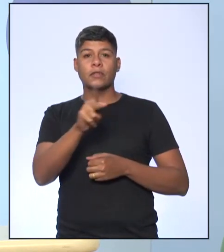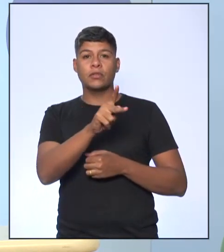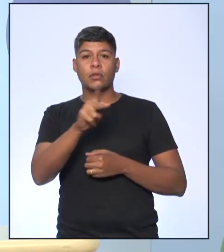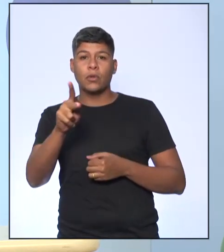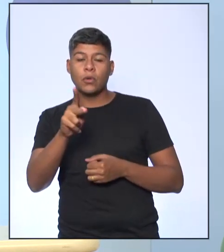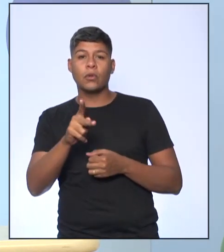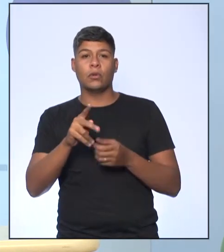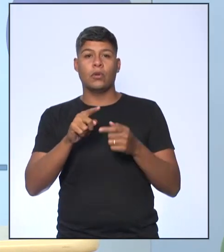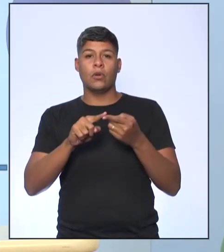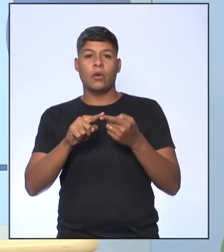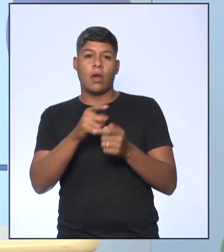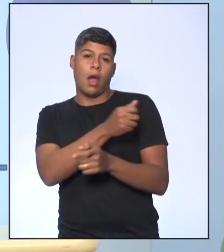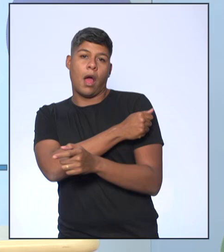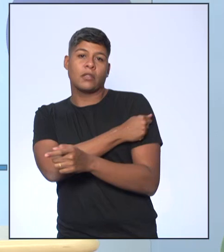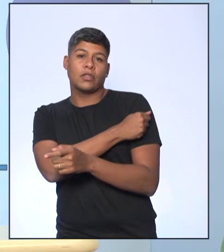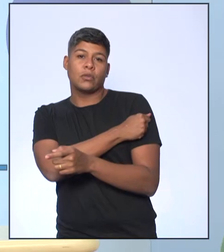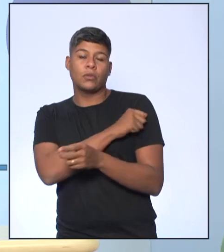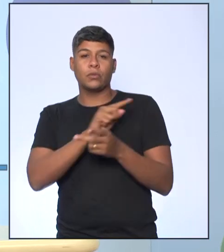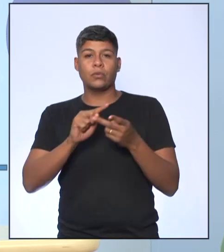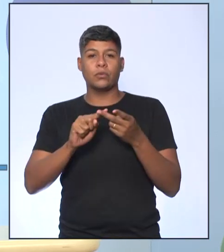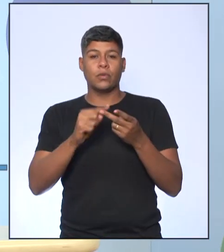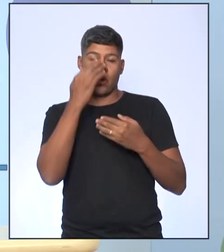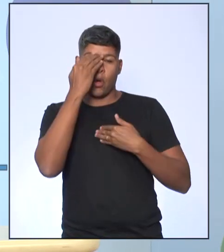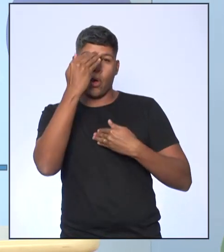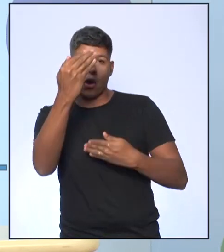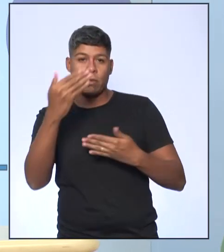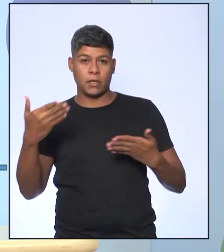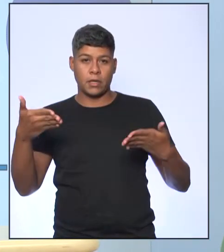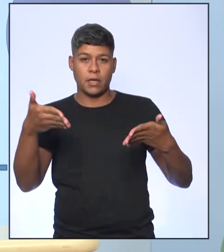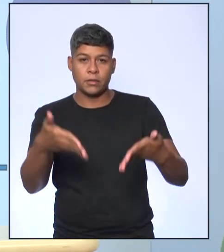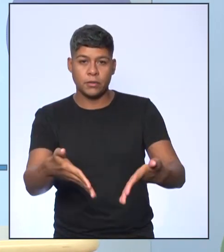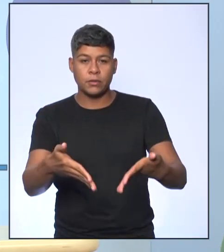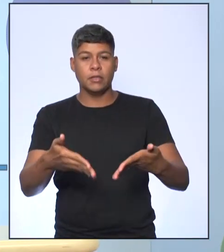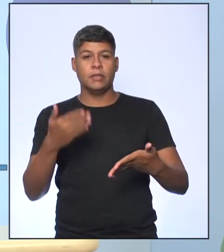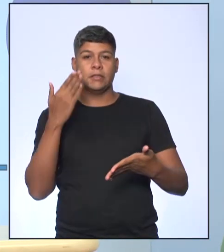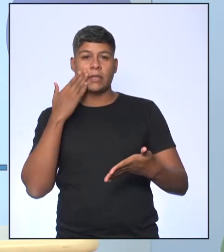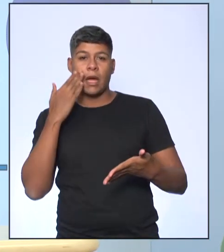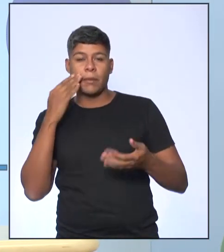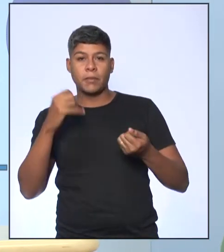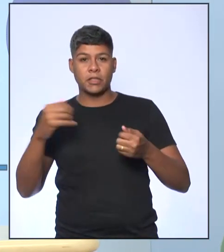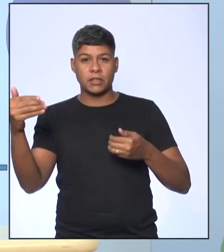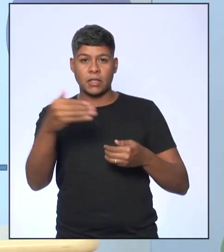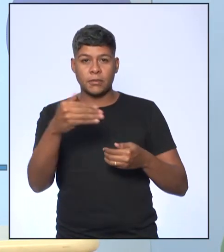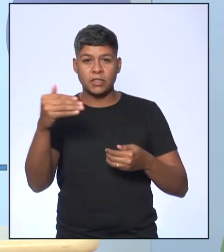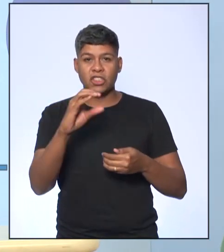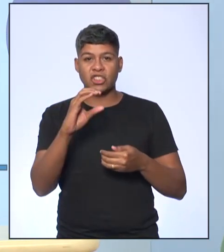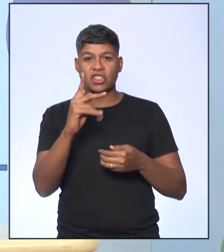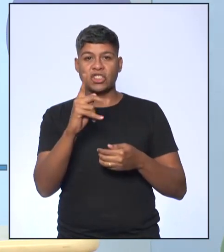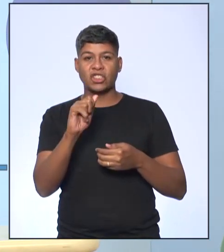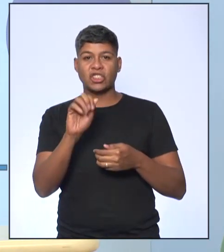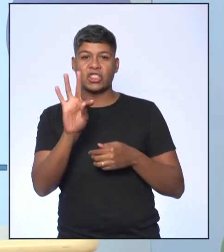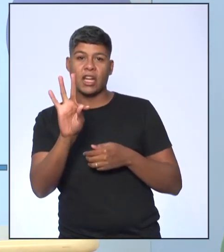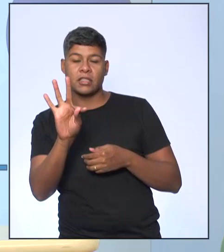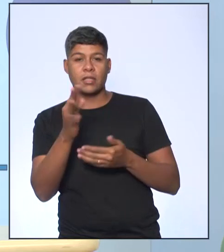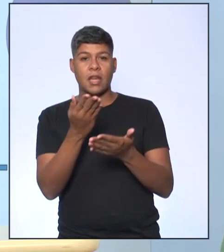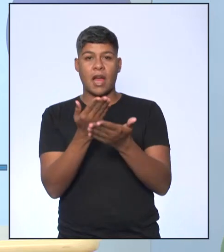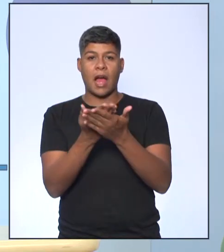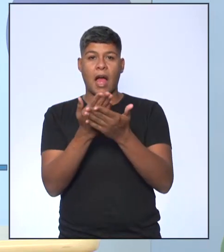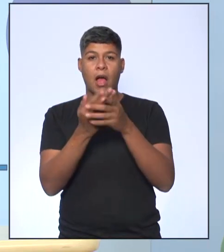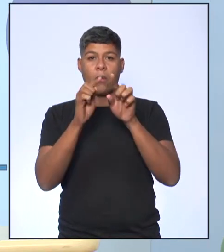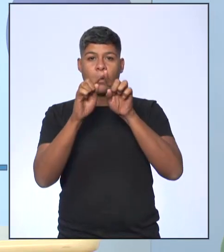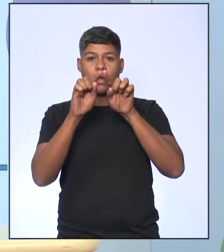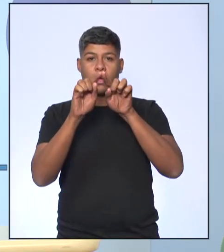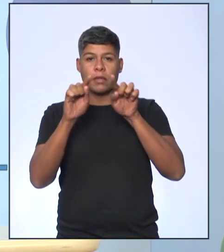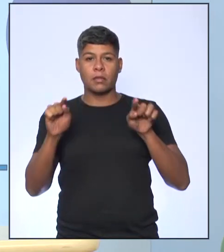professores, estudantes, obrigado pela presença. Não deixem de participar no chat, tá? Para a aula de